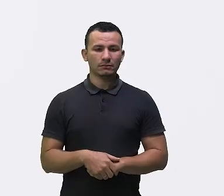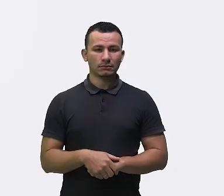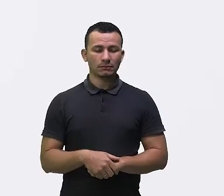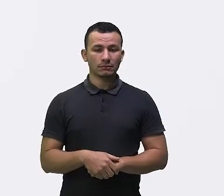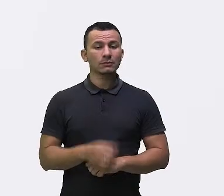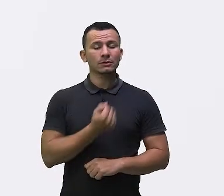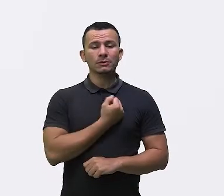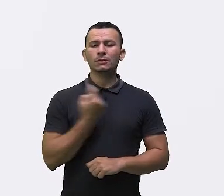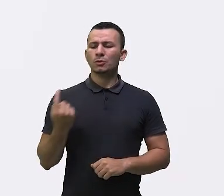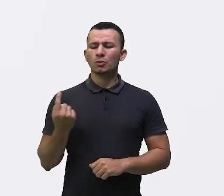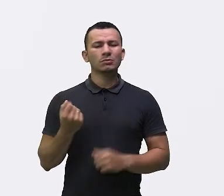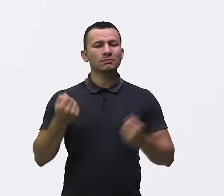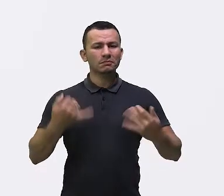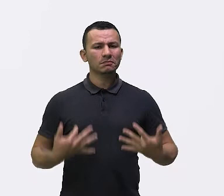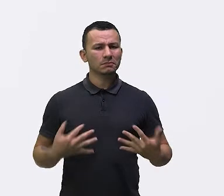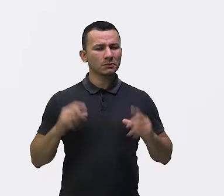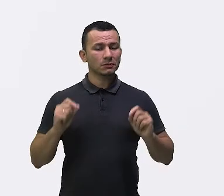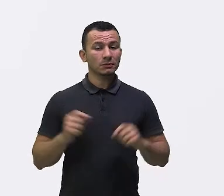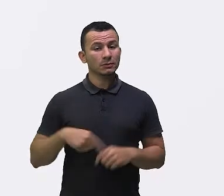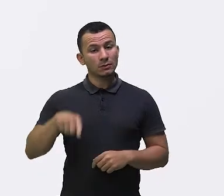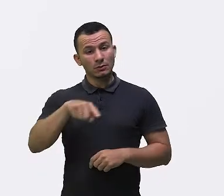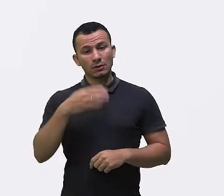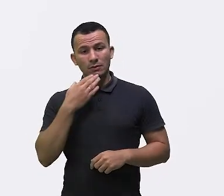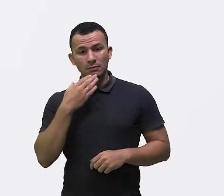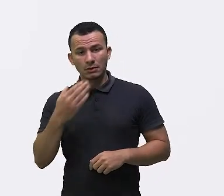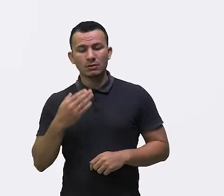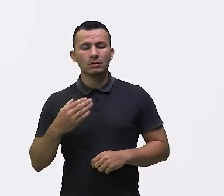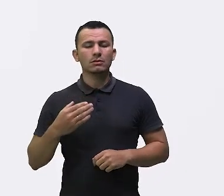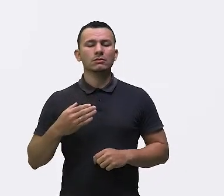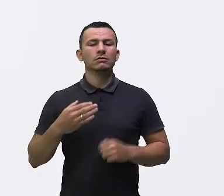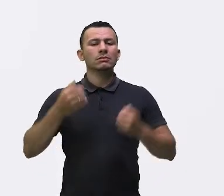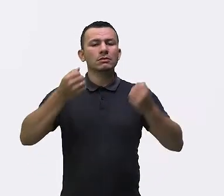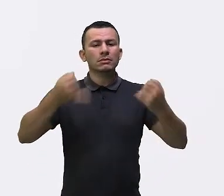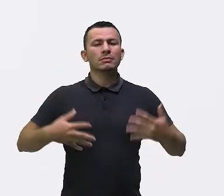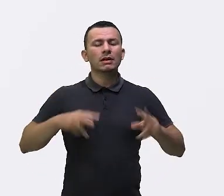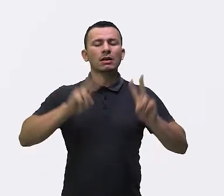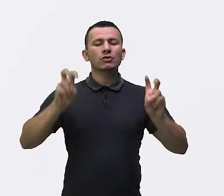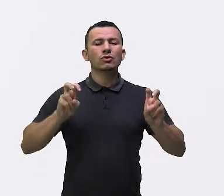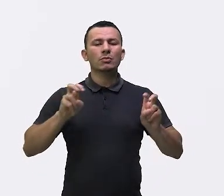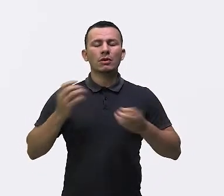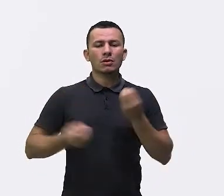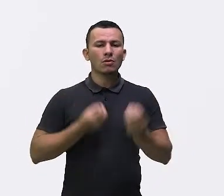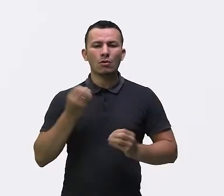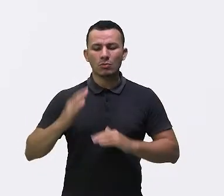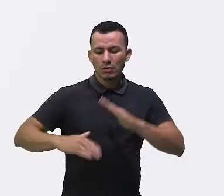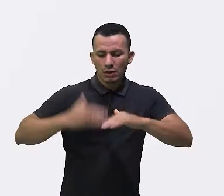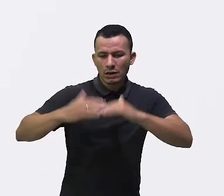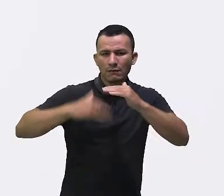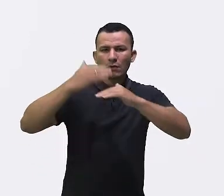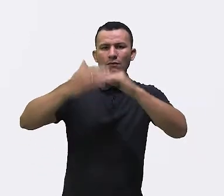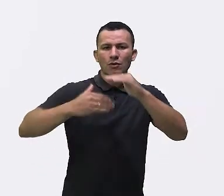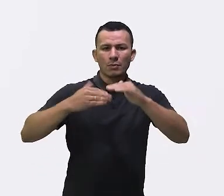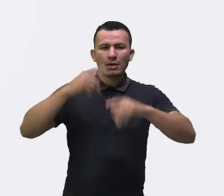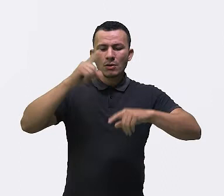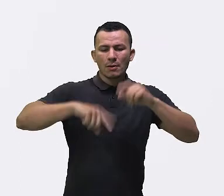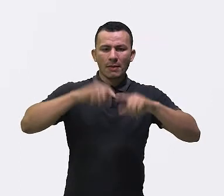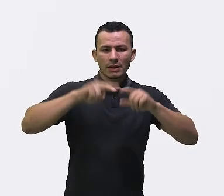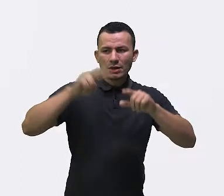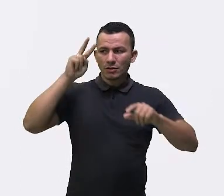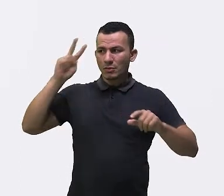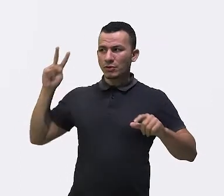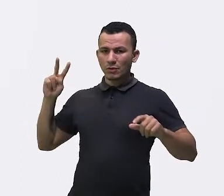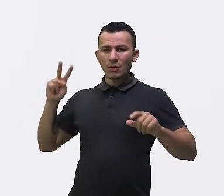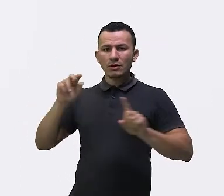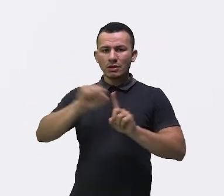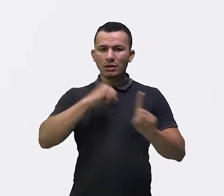A primeira questão, pede para nós falarmos sobre o desenvolvimento da concepção materialista histórica